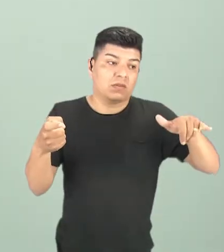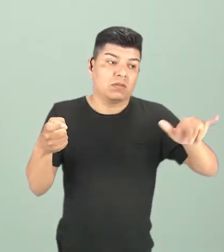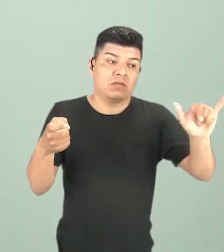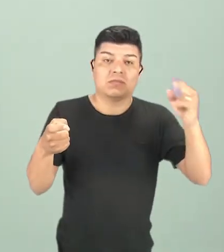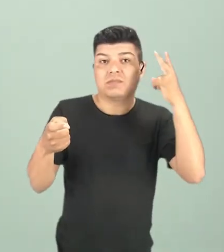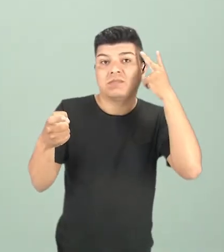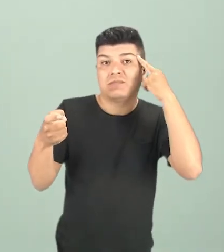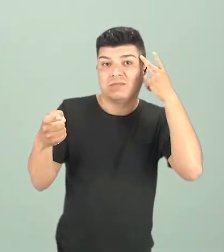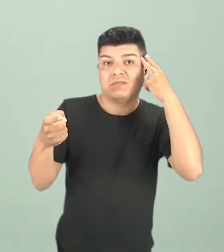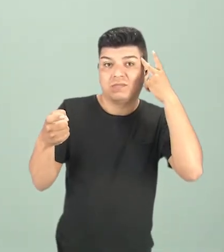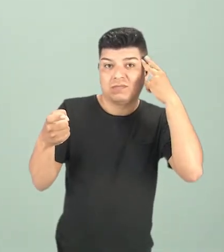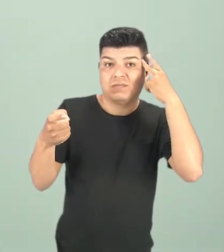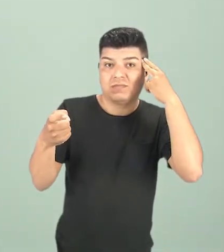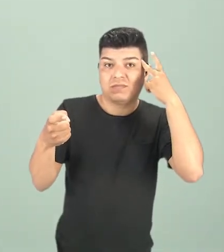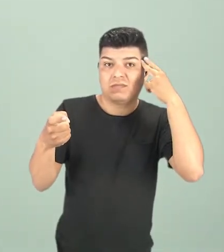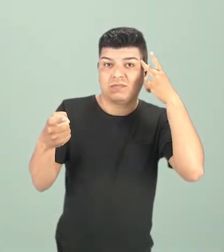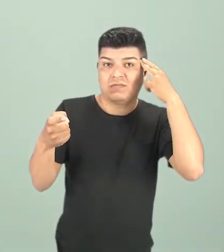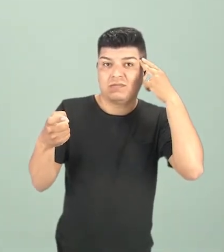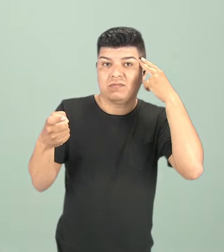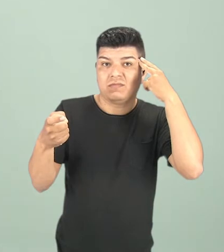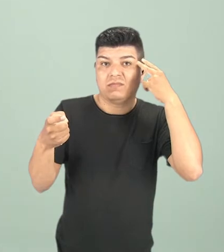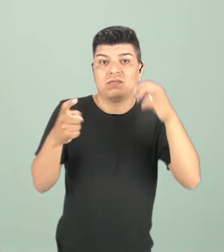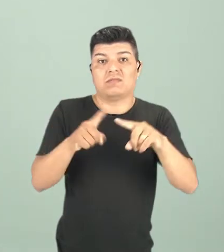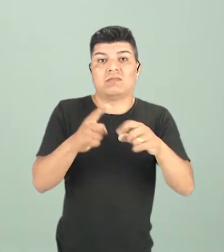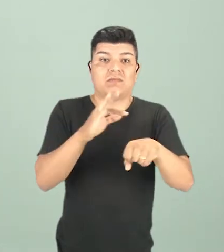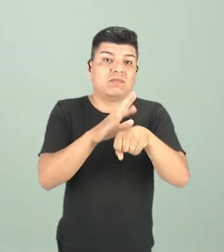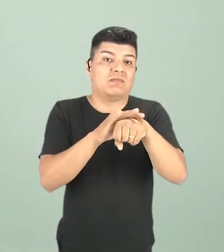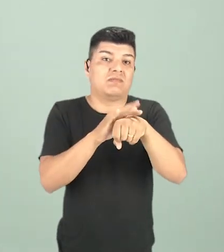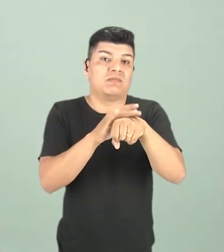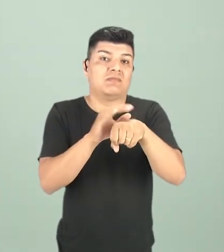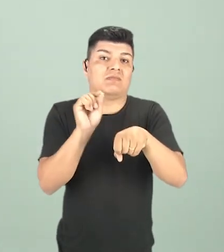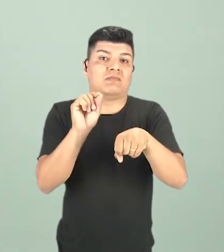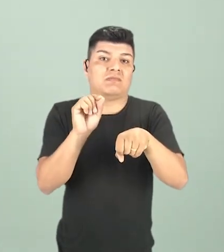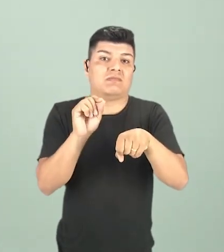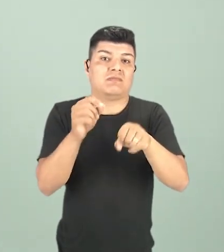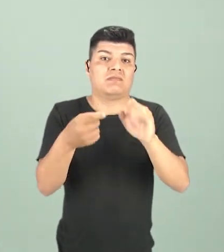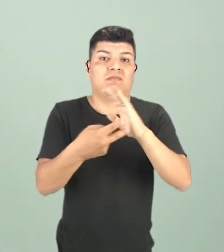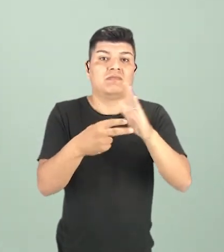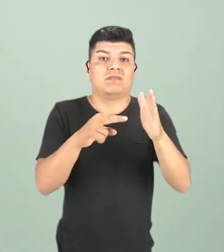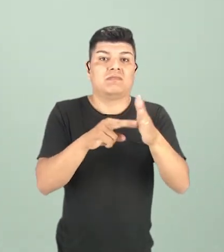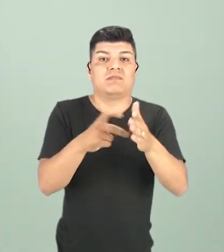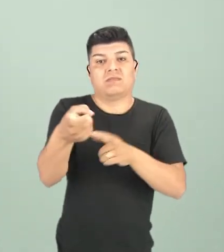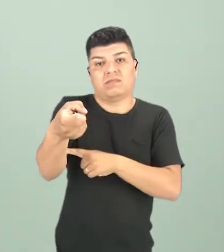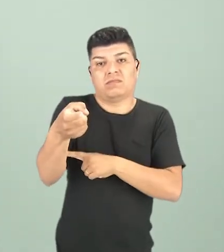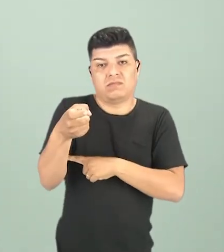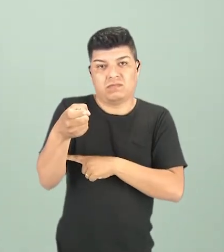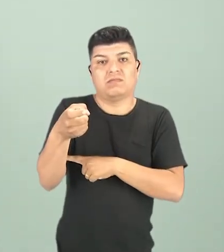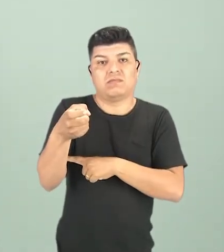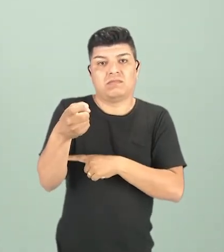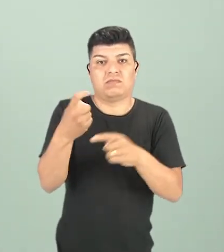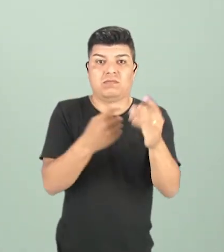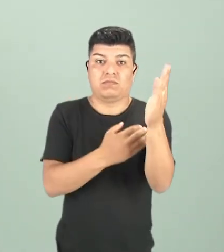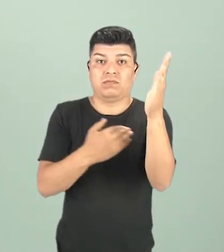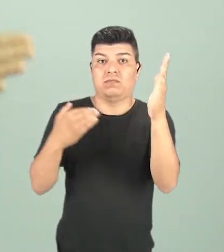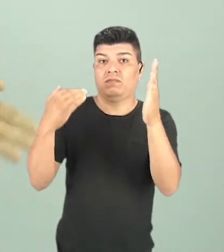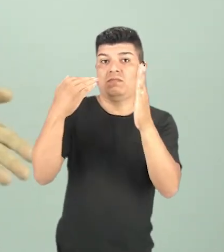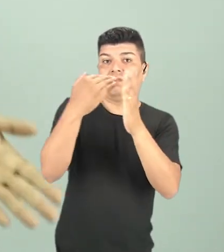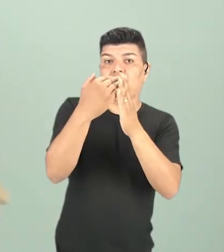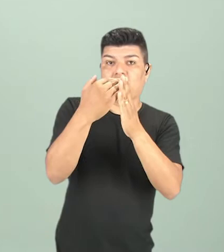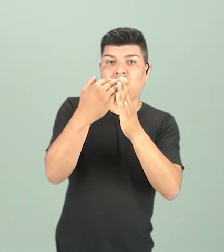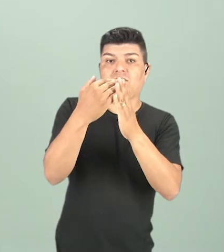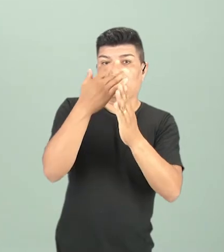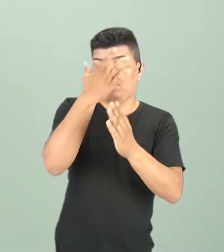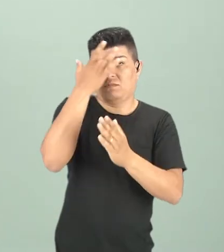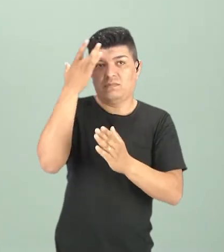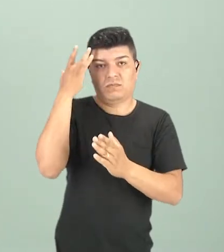o Y dele normal. Só que como é uma doença relacionada ao X, o X vai se sobrepor e a pessoa